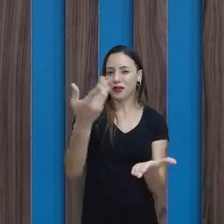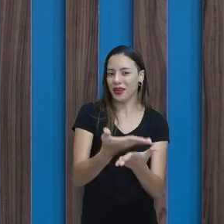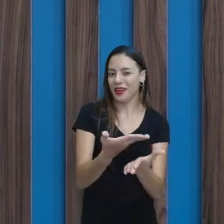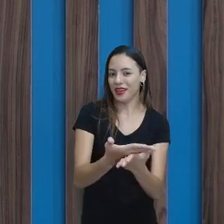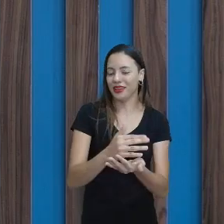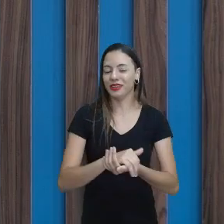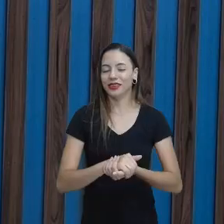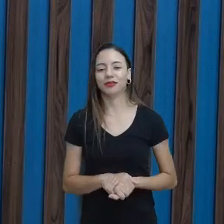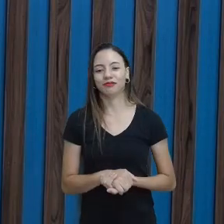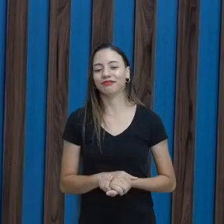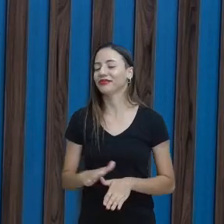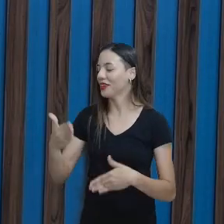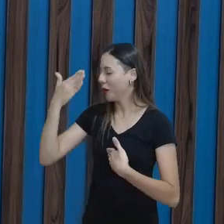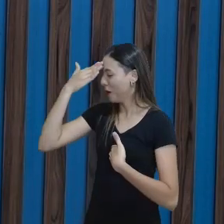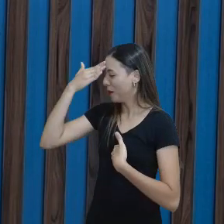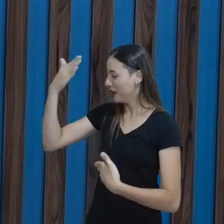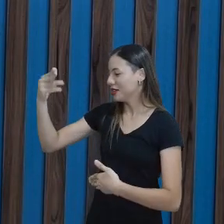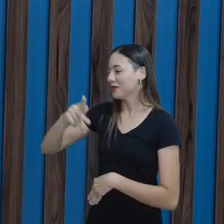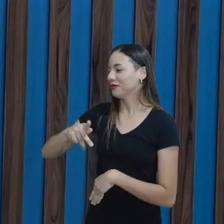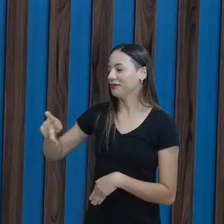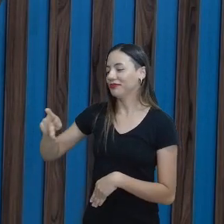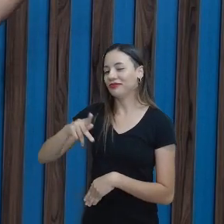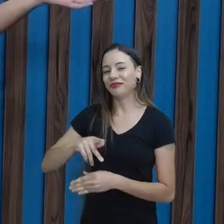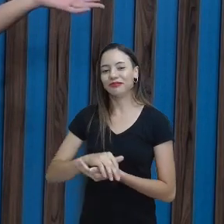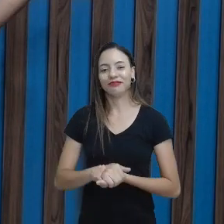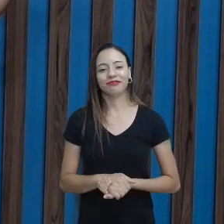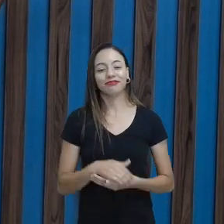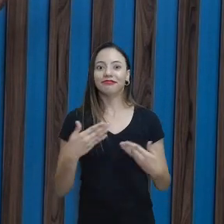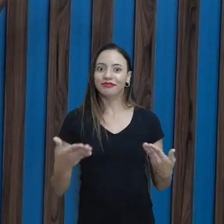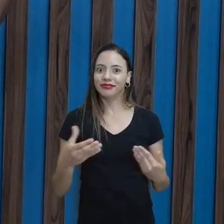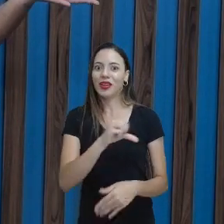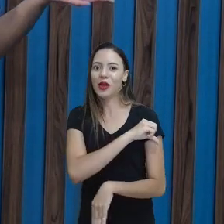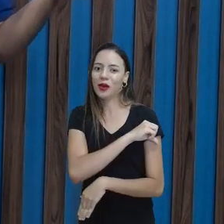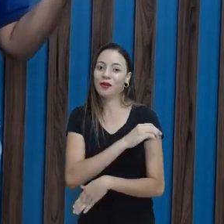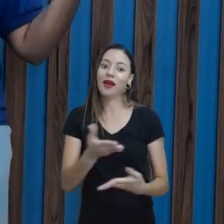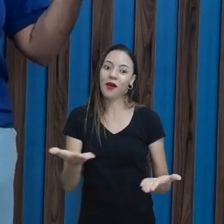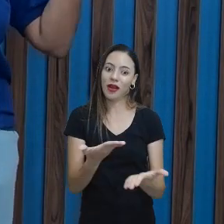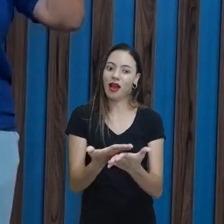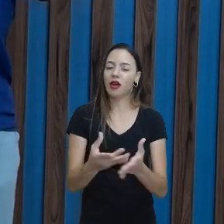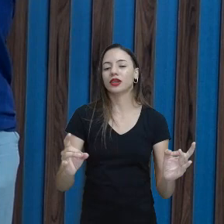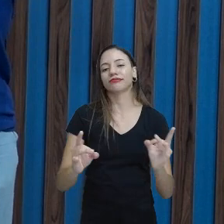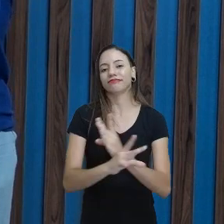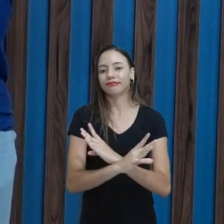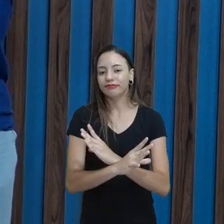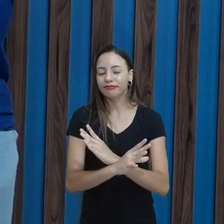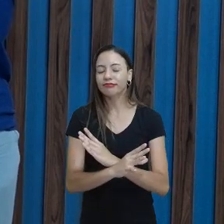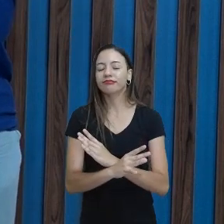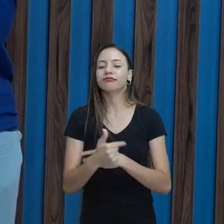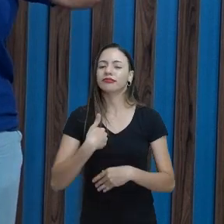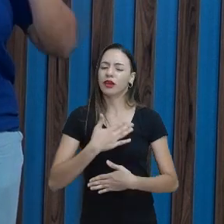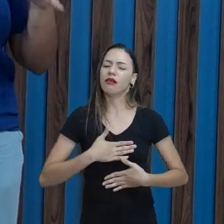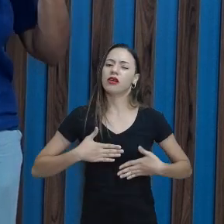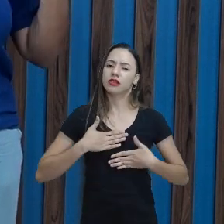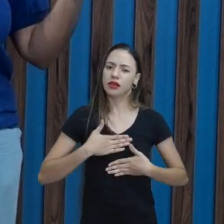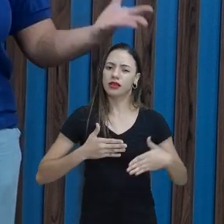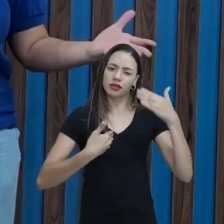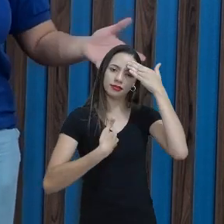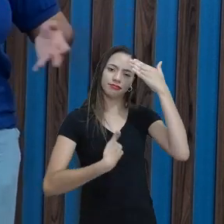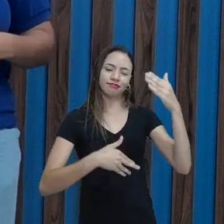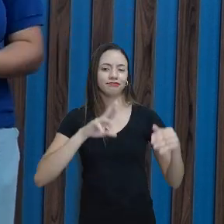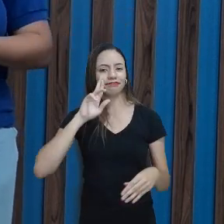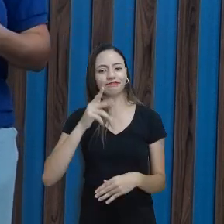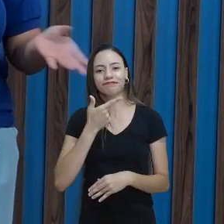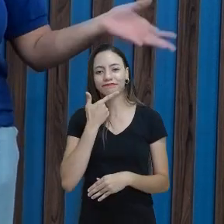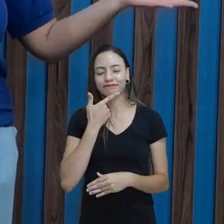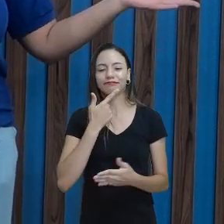aula. Obrigada, professora Adriana. É isso, nono ano. Nossa aula chegou ao fim. Gostaria de agradecer a Raquel pela